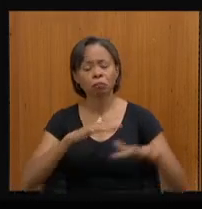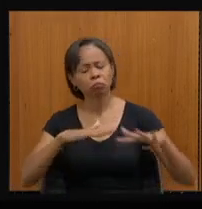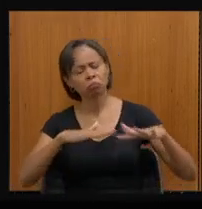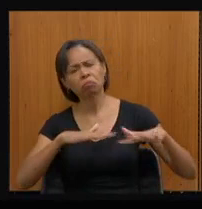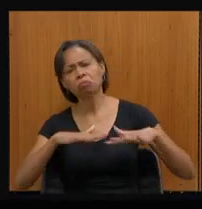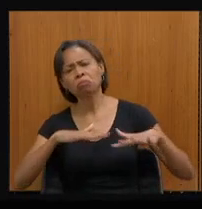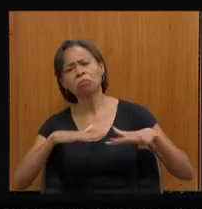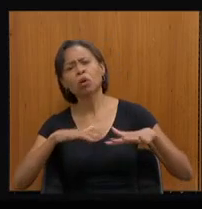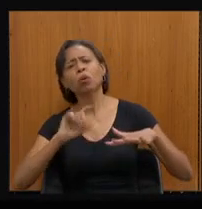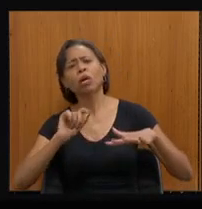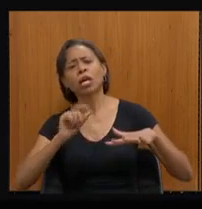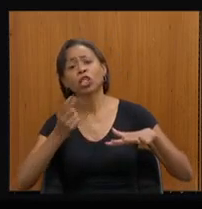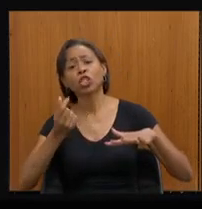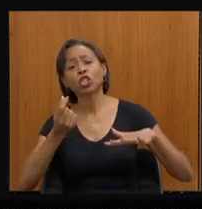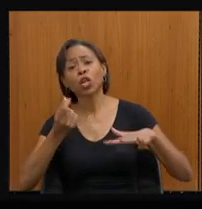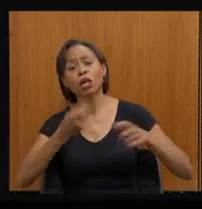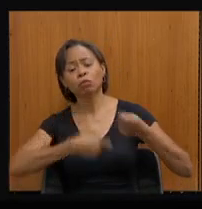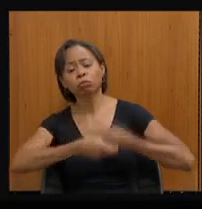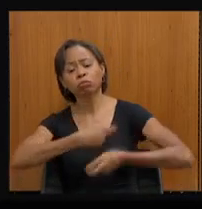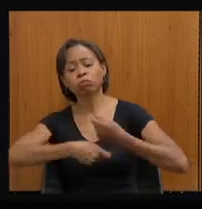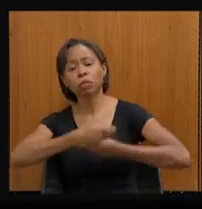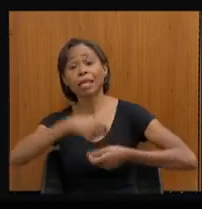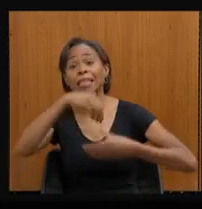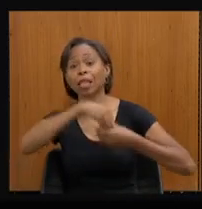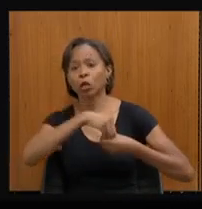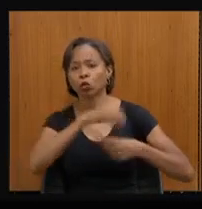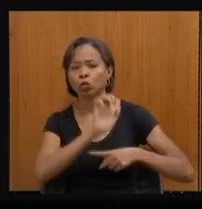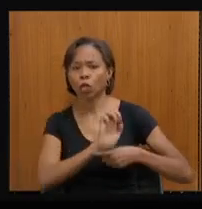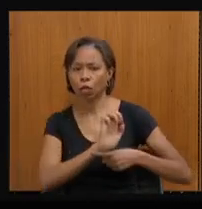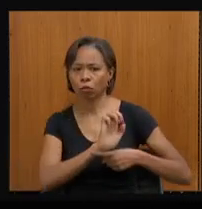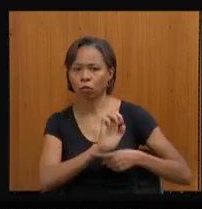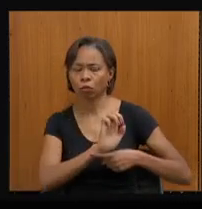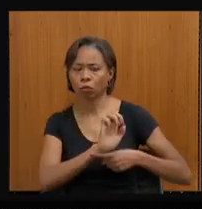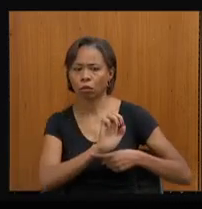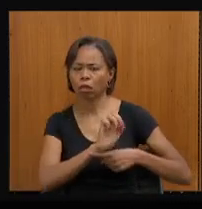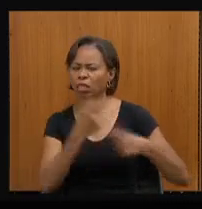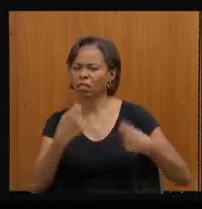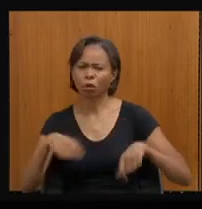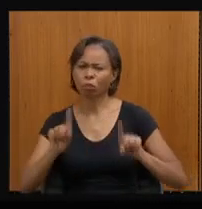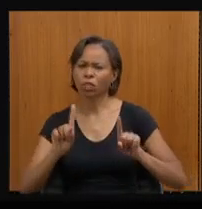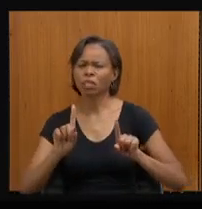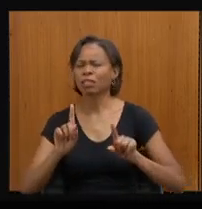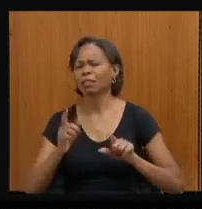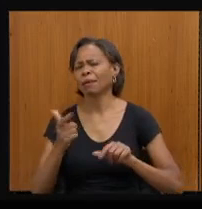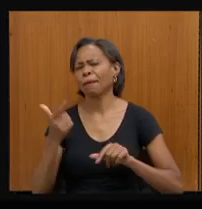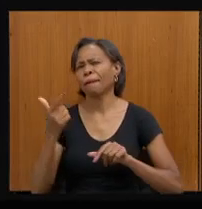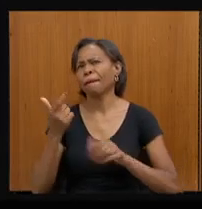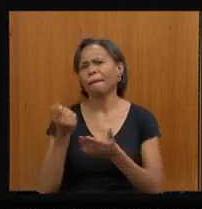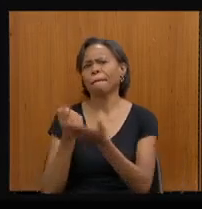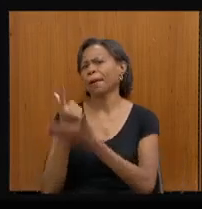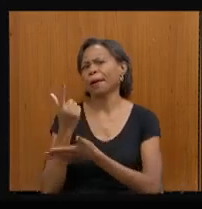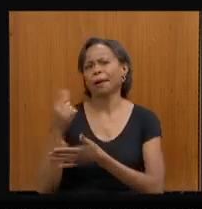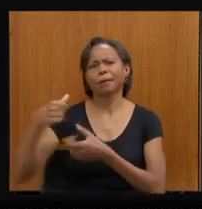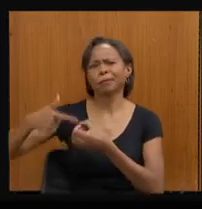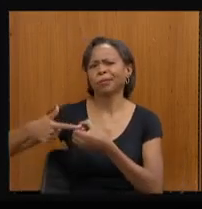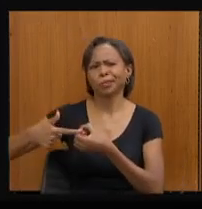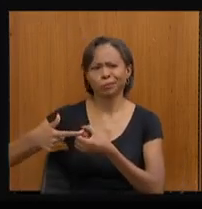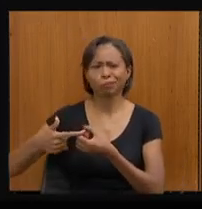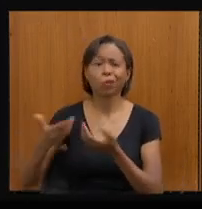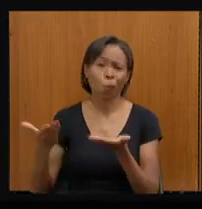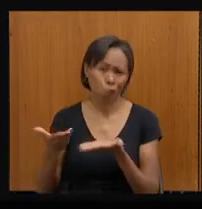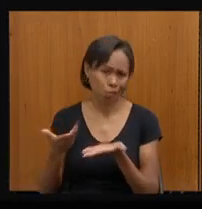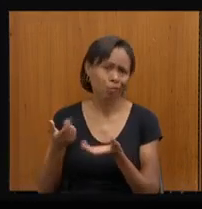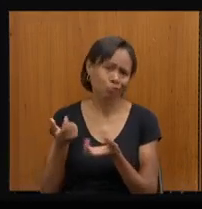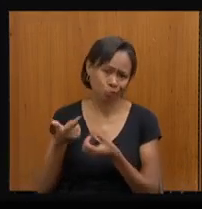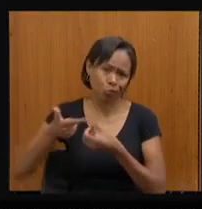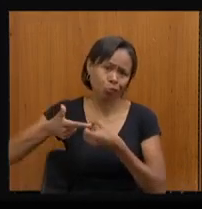aqui dentro sem importar combustíveis que hoje a gente importa é importa de